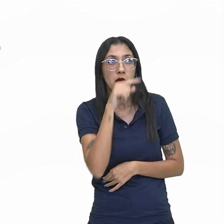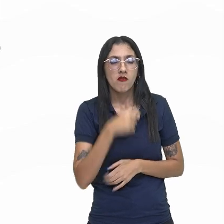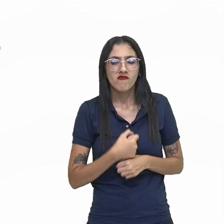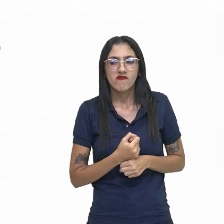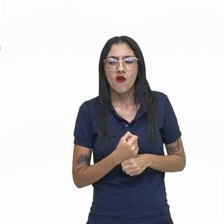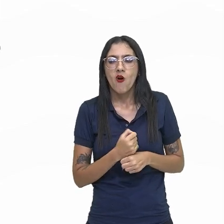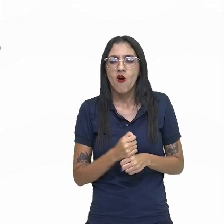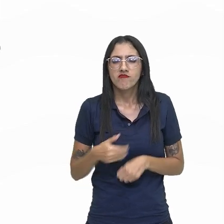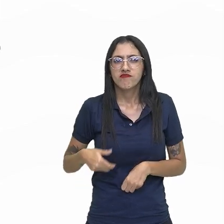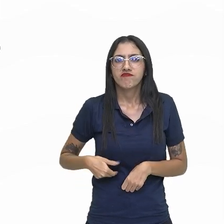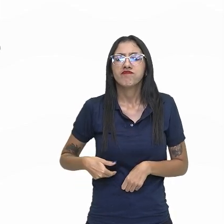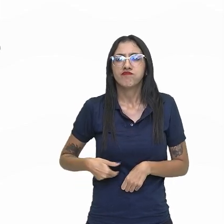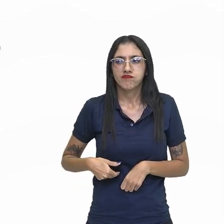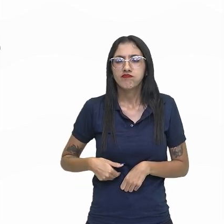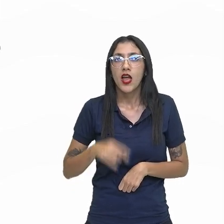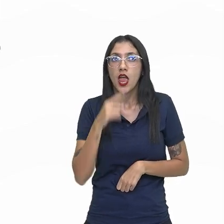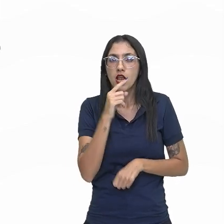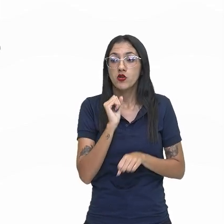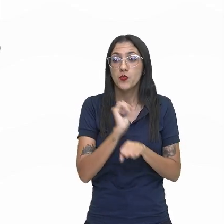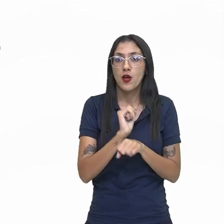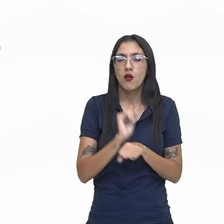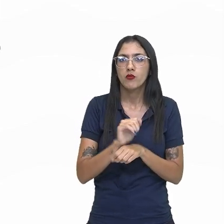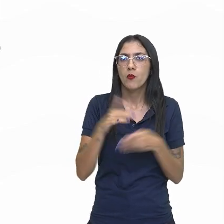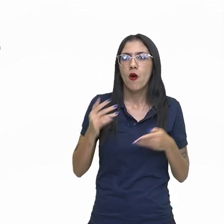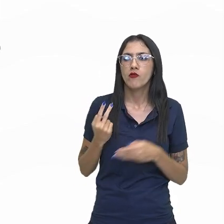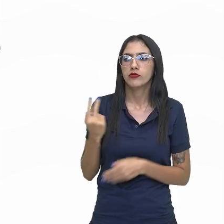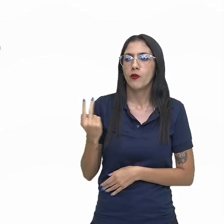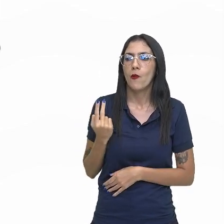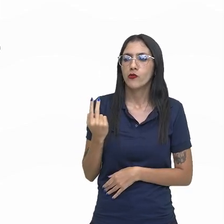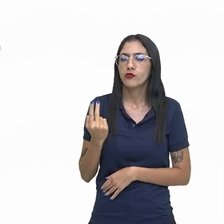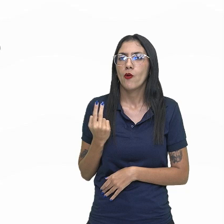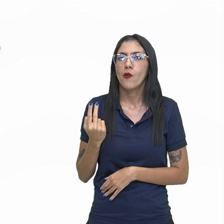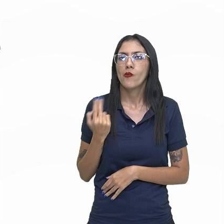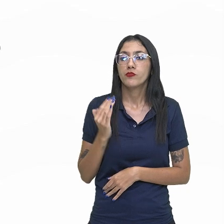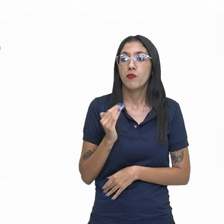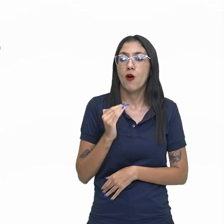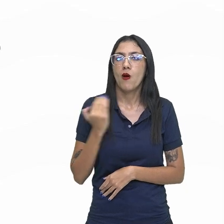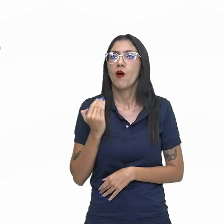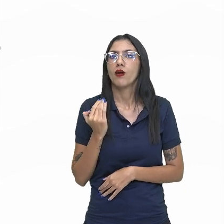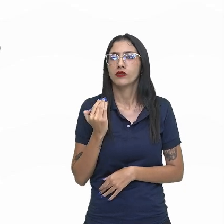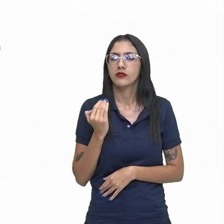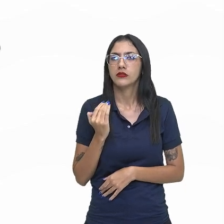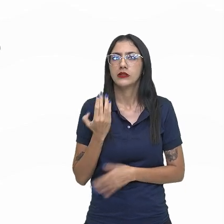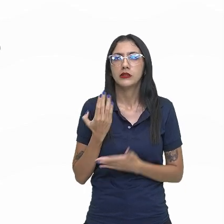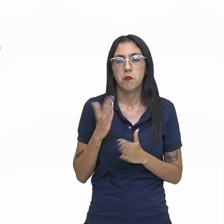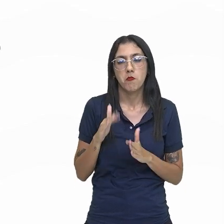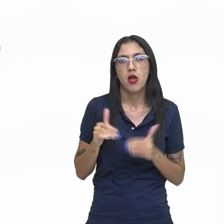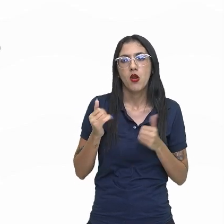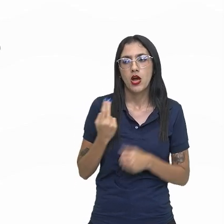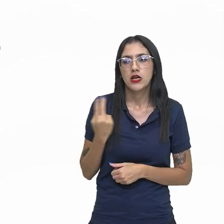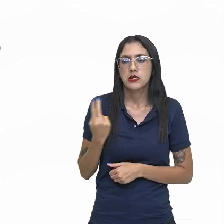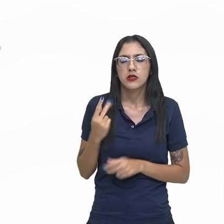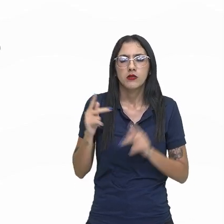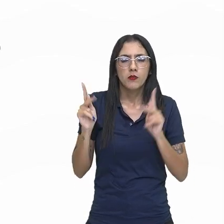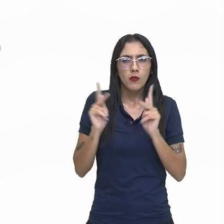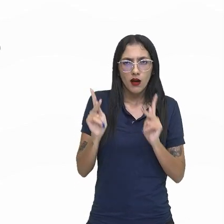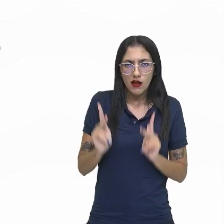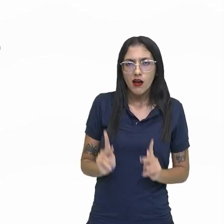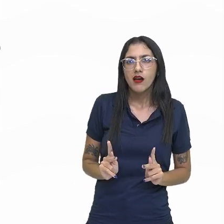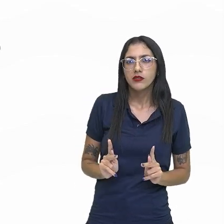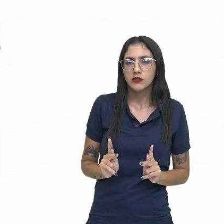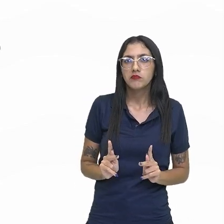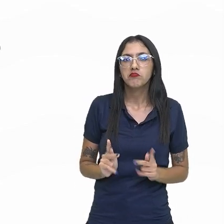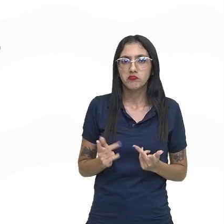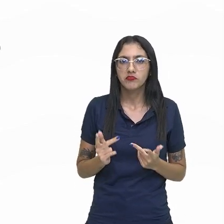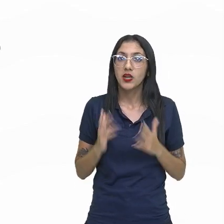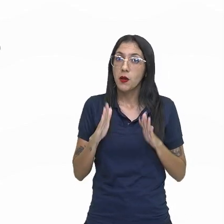fome e esperam para ver qual de nós será derrotado. Então é melhor fazermos as pazes, respondeu o javali.